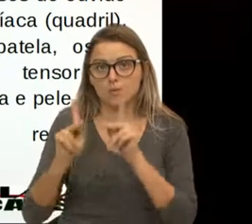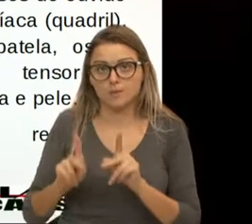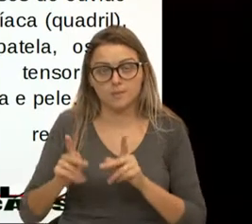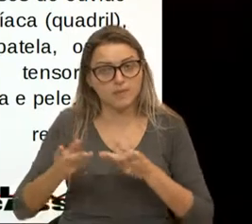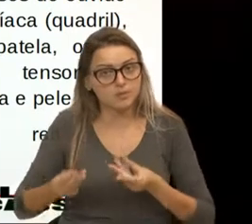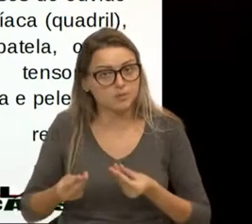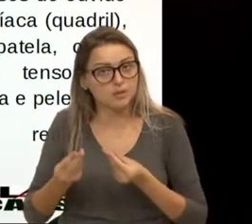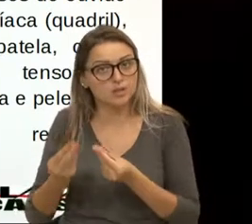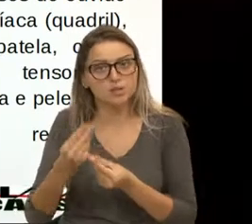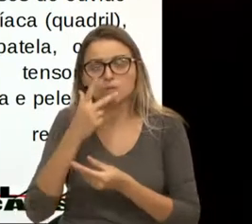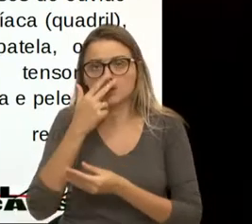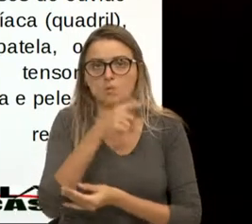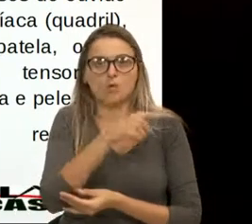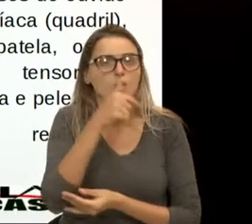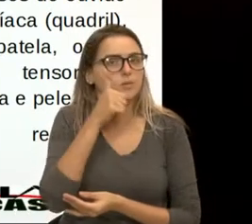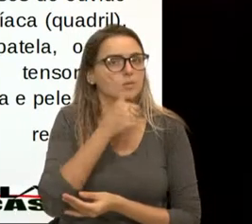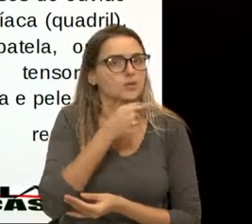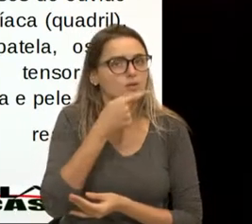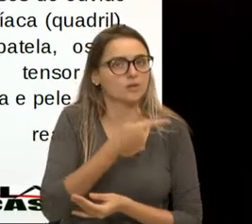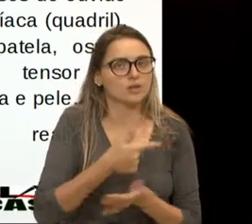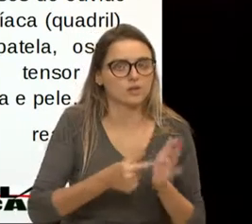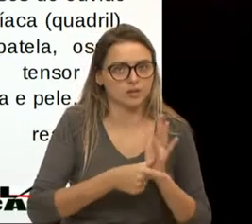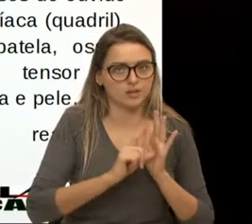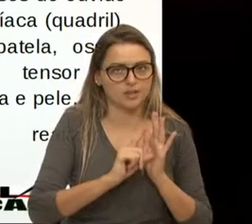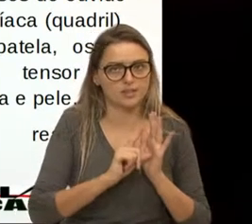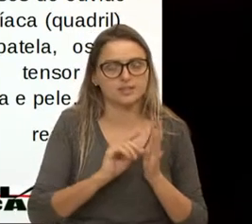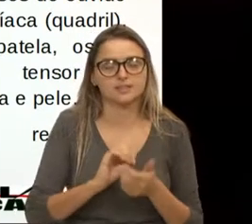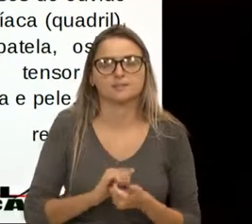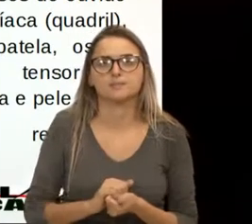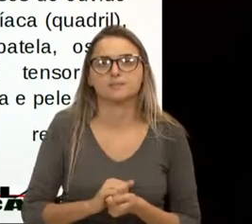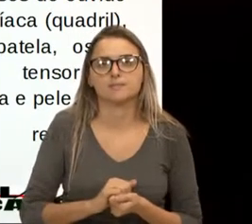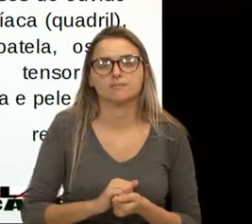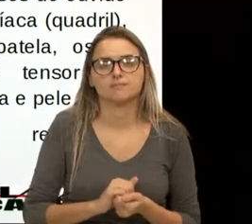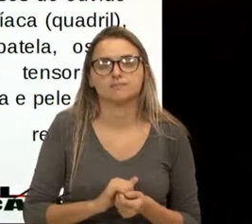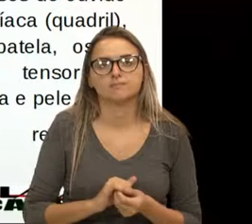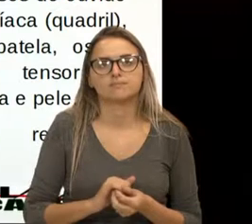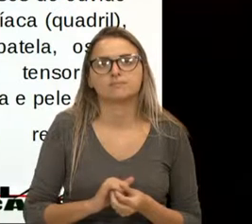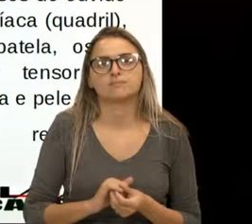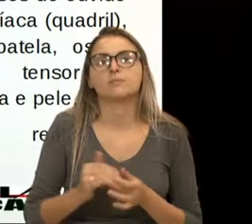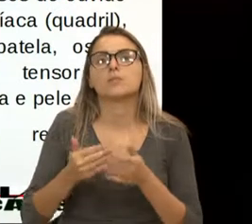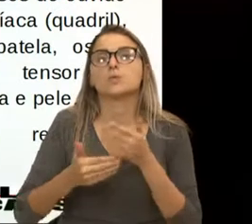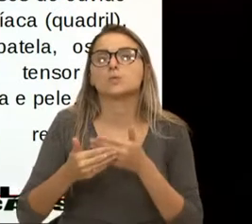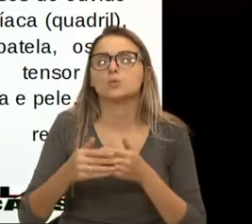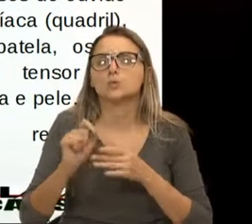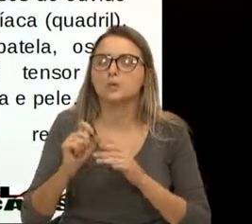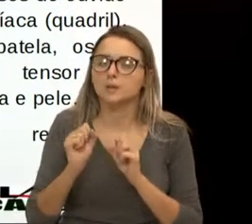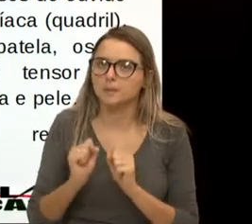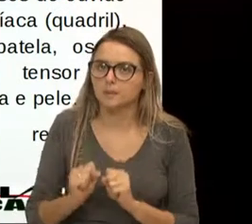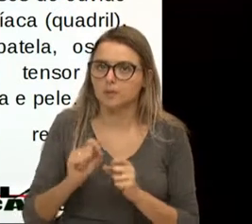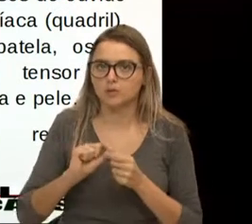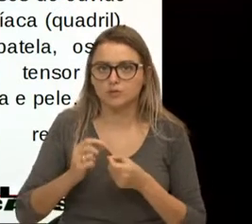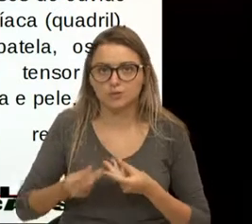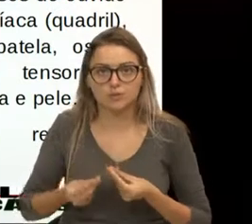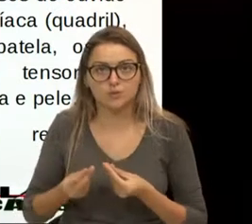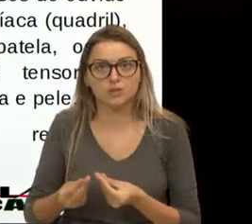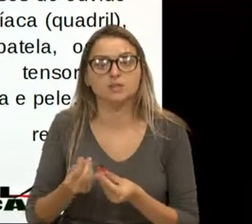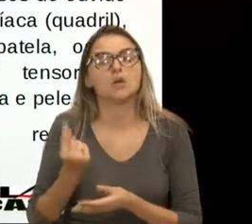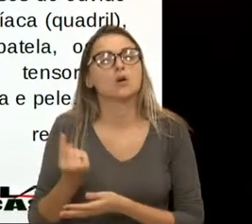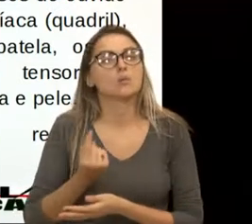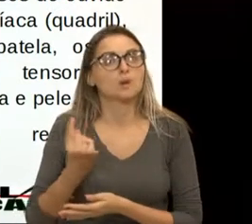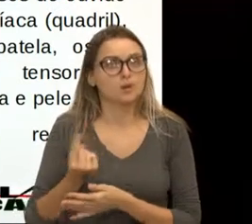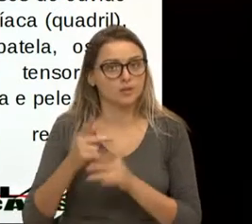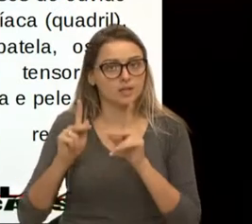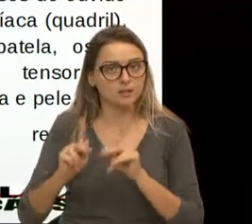Carolina, hoje com a quantidade que se pode fazer a doação, um único doador tem